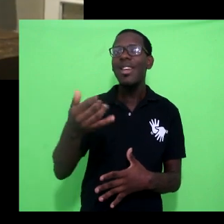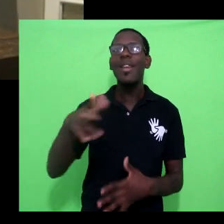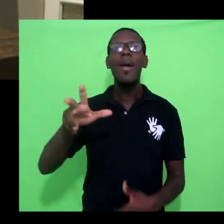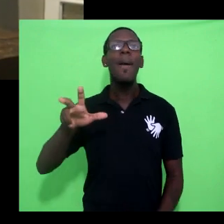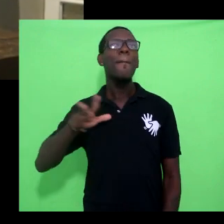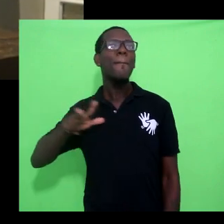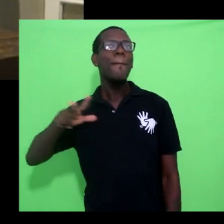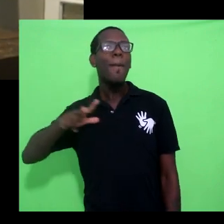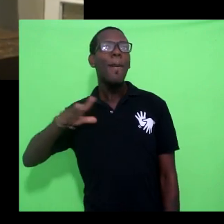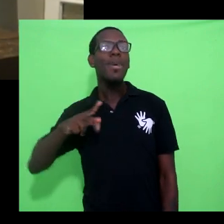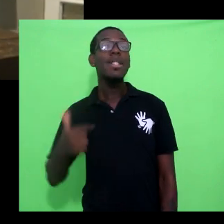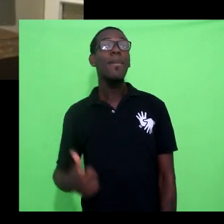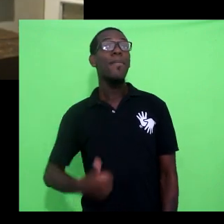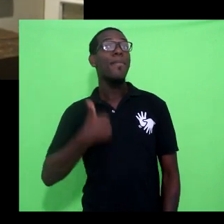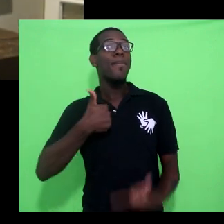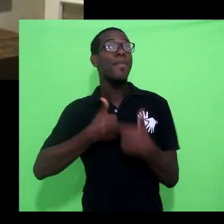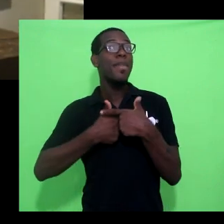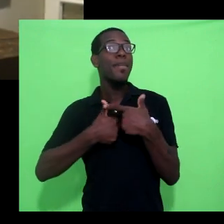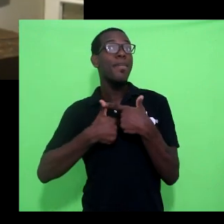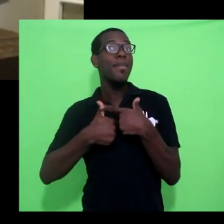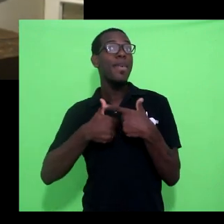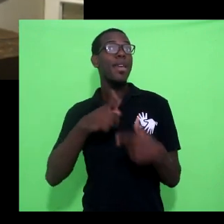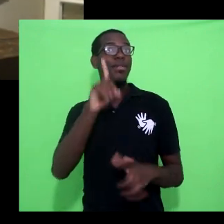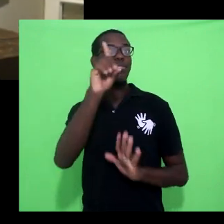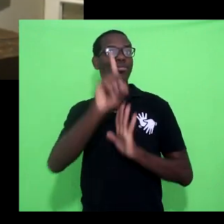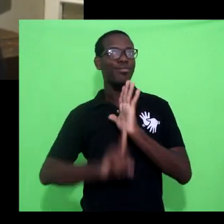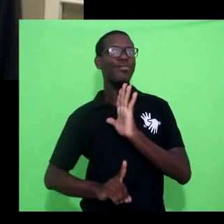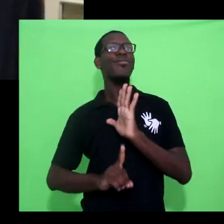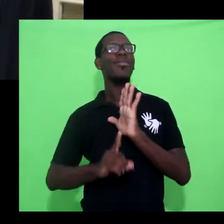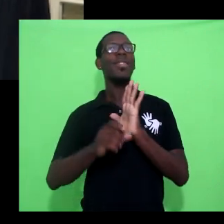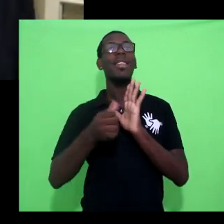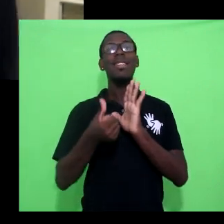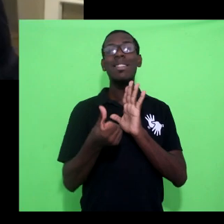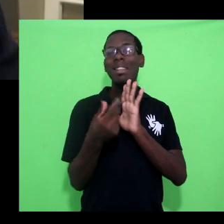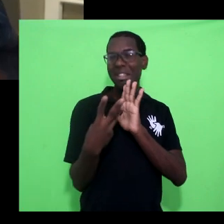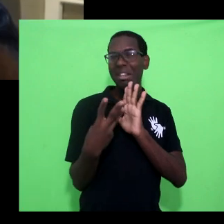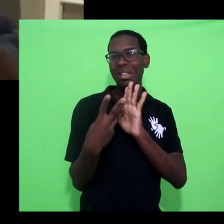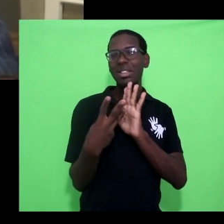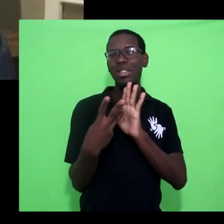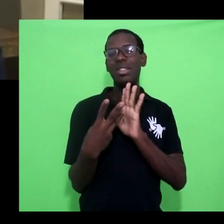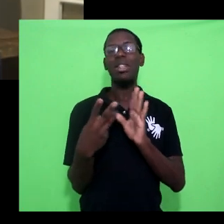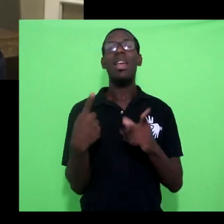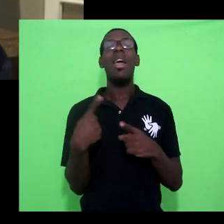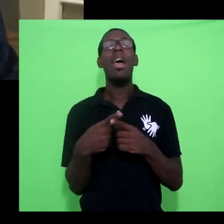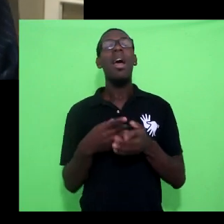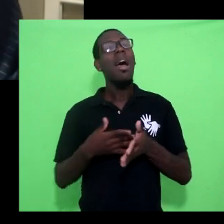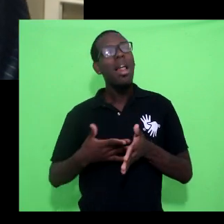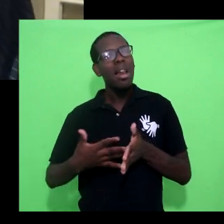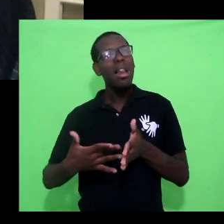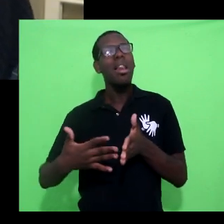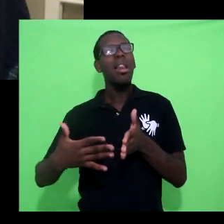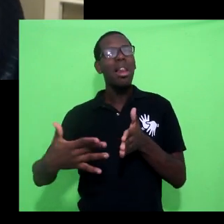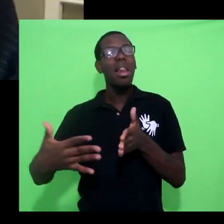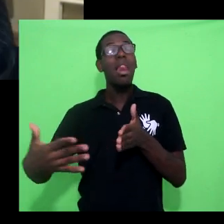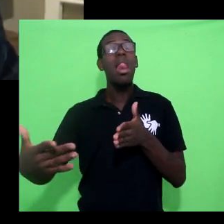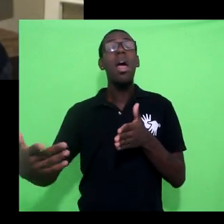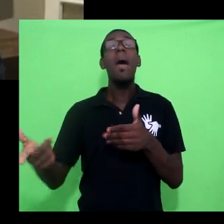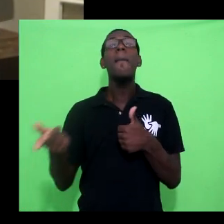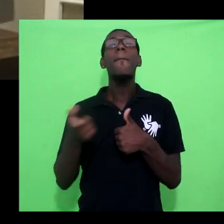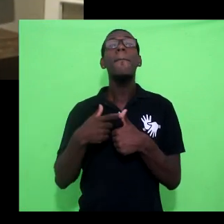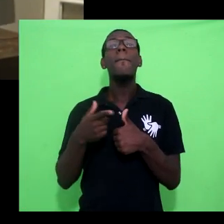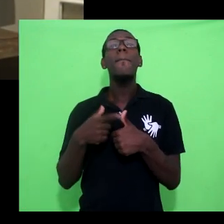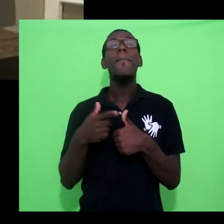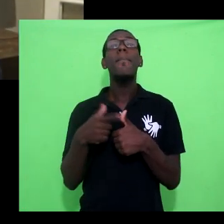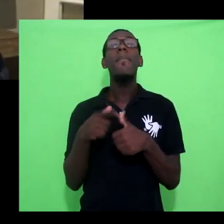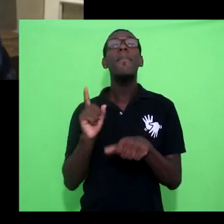primeira diretoria, 63 no caso. E dali em diante, nos primeiros momentos,